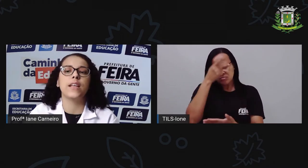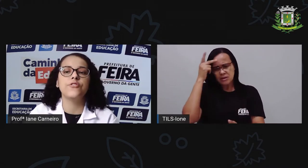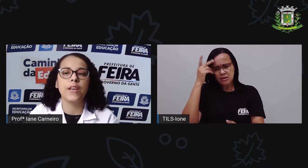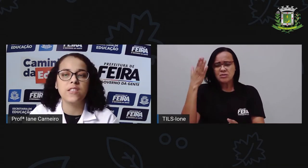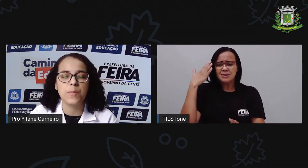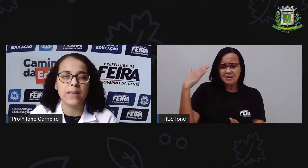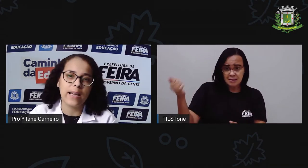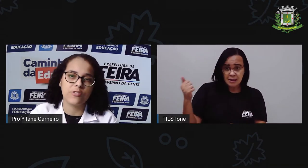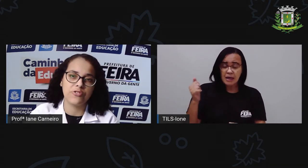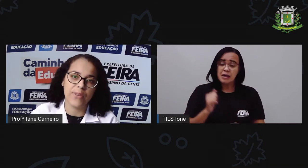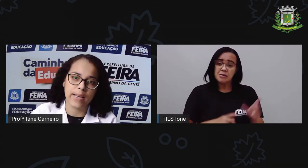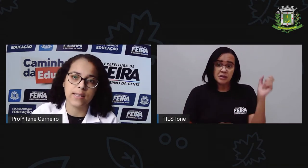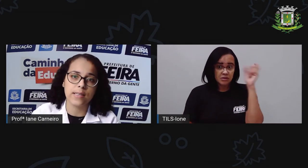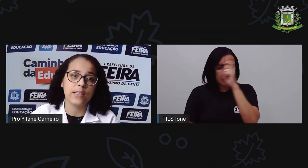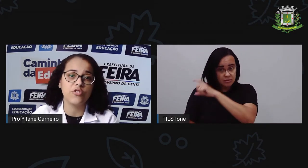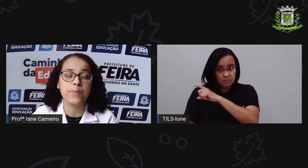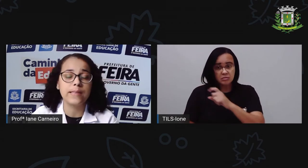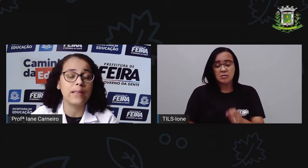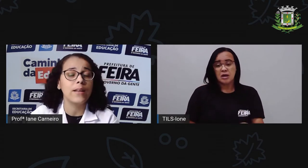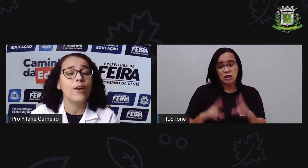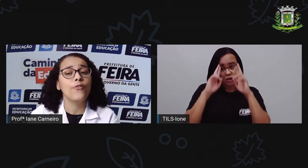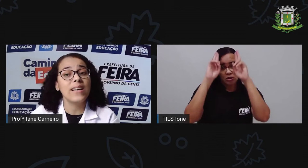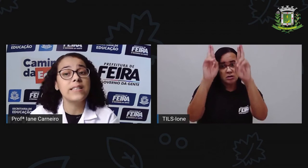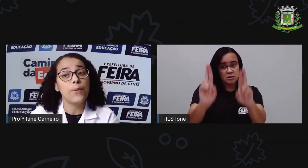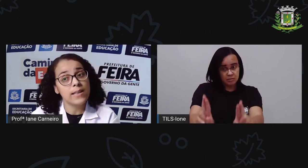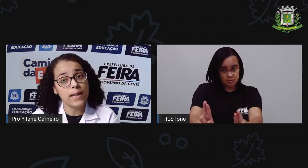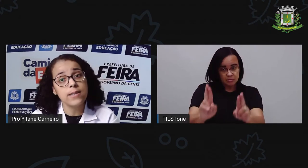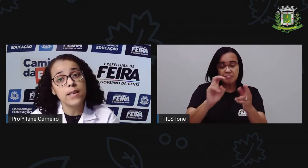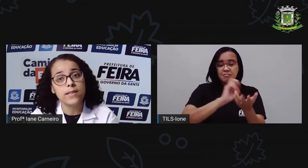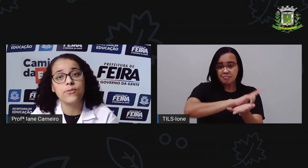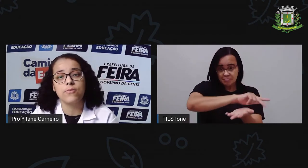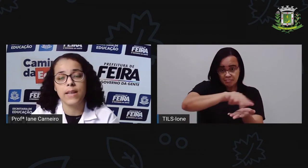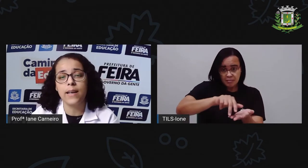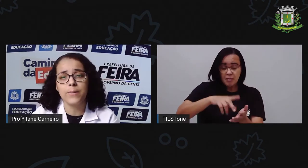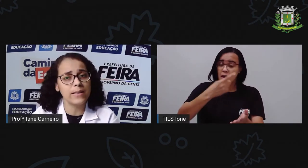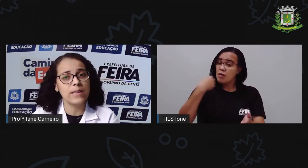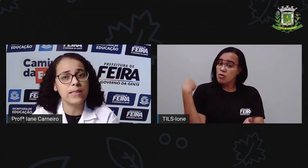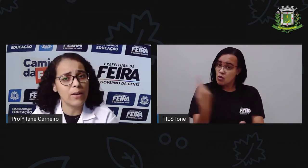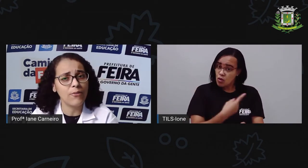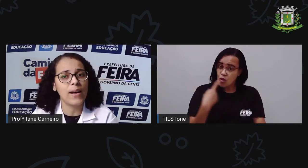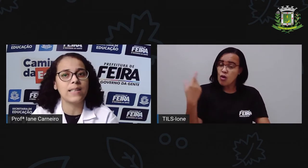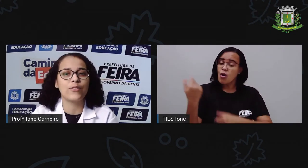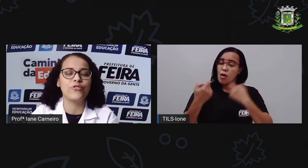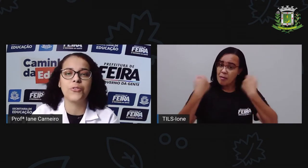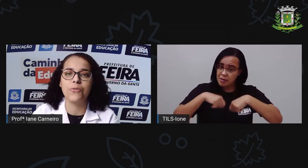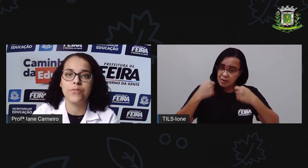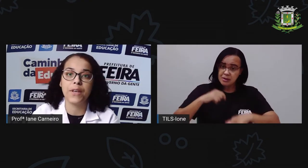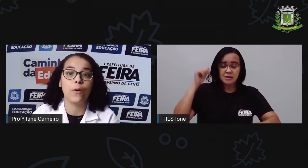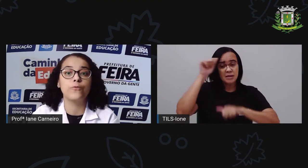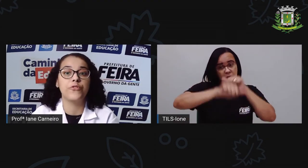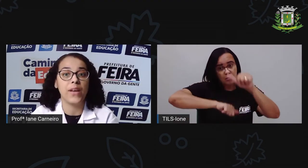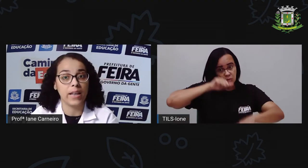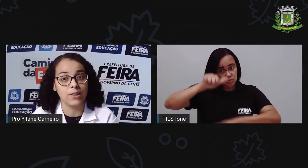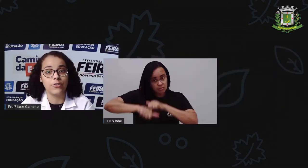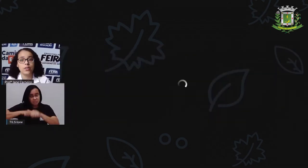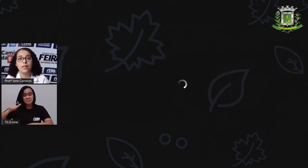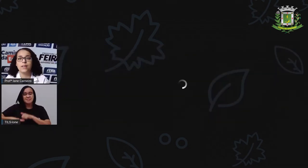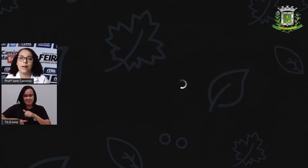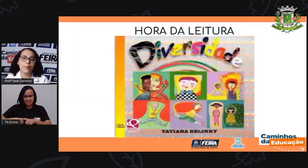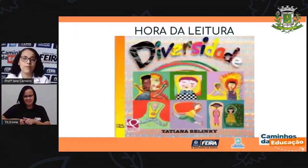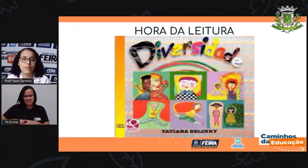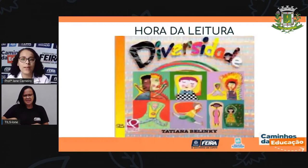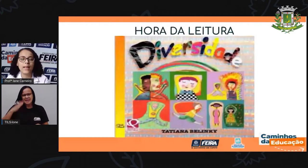de respeitar essas diferenças. Às a gente precisa fazer um exercício. Porque, às vezes, não é fácil a gente conviver com o diferente.